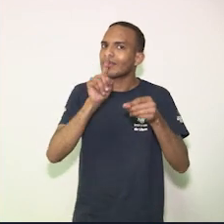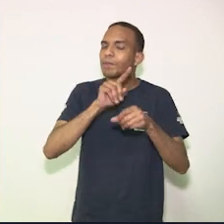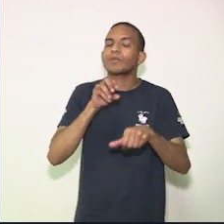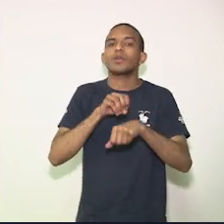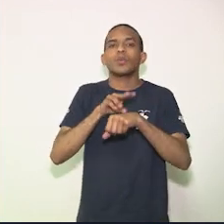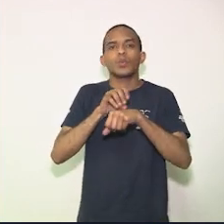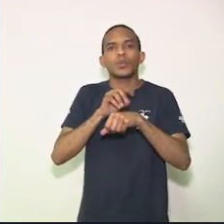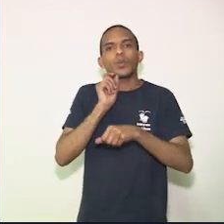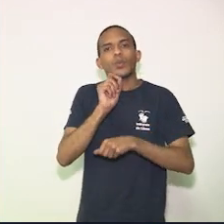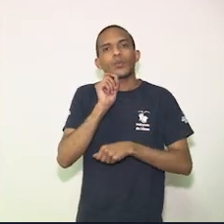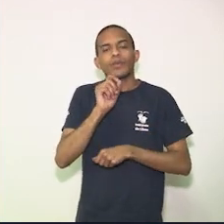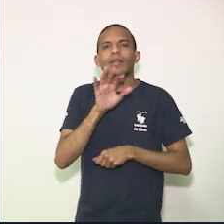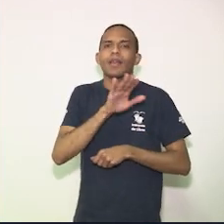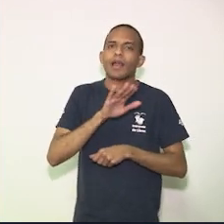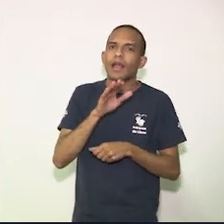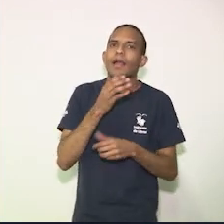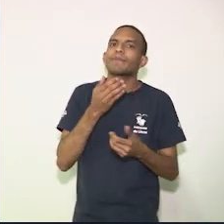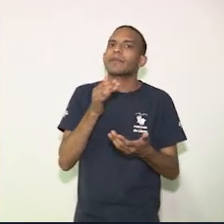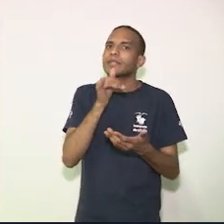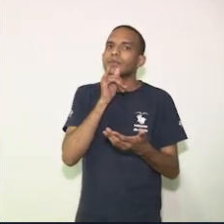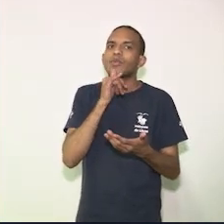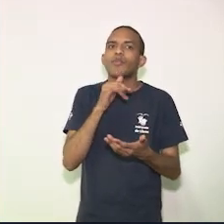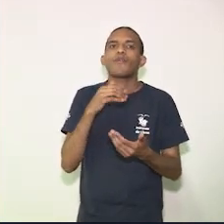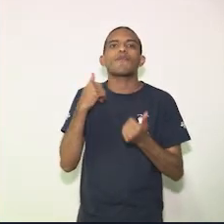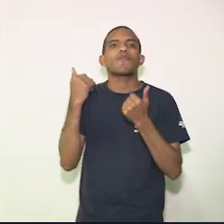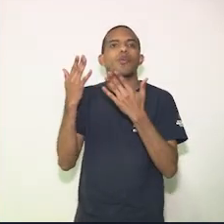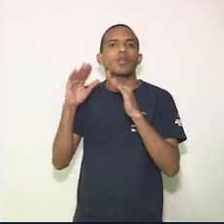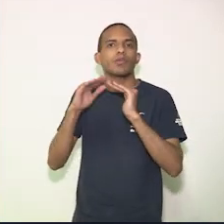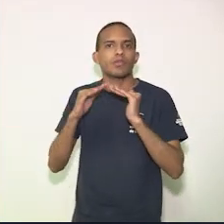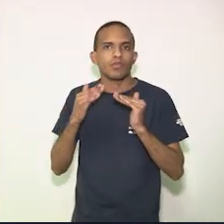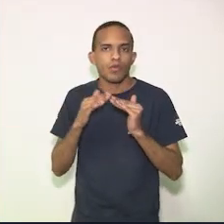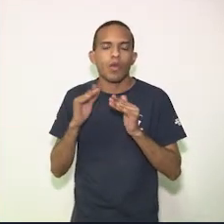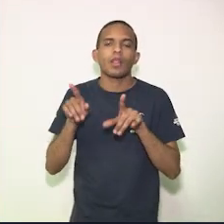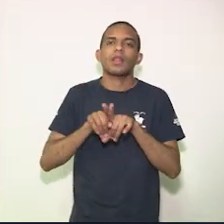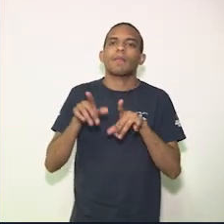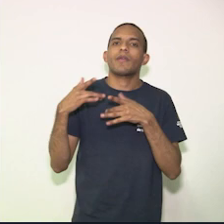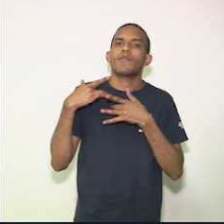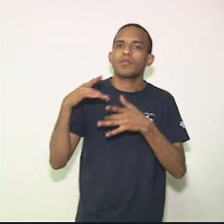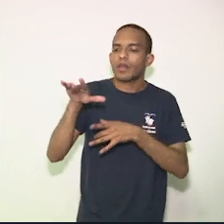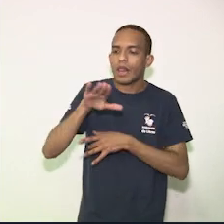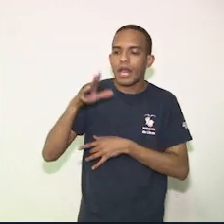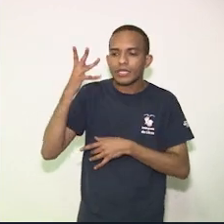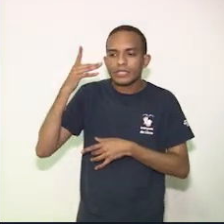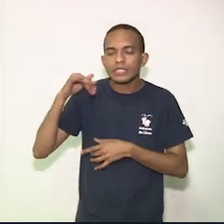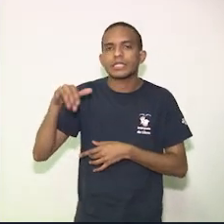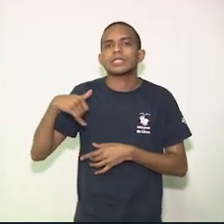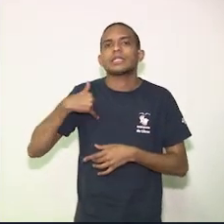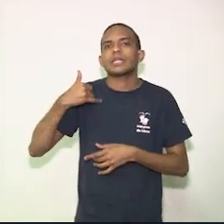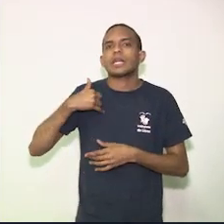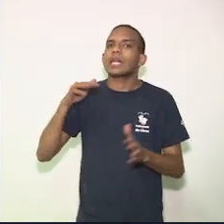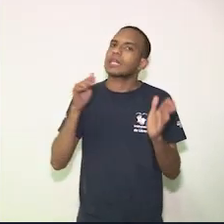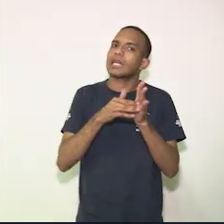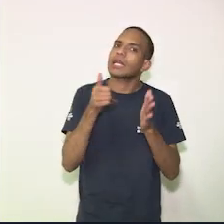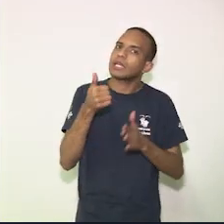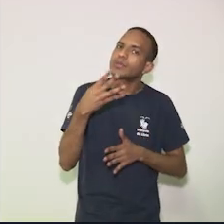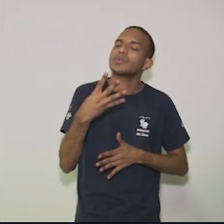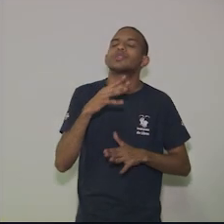recomenda-se a manutenção das atividades extracurriculares de forma voluntária para as crianças até 14 anos.